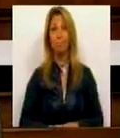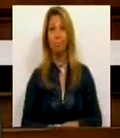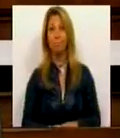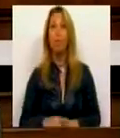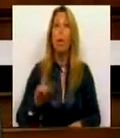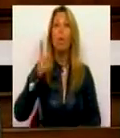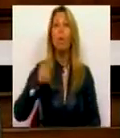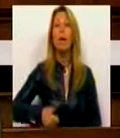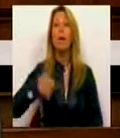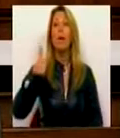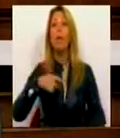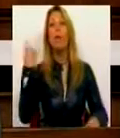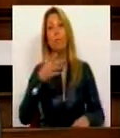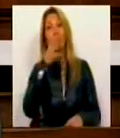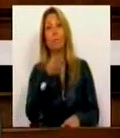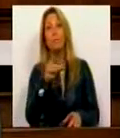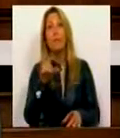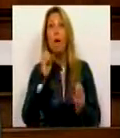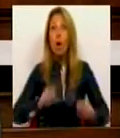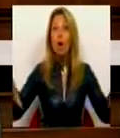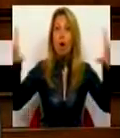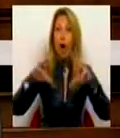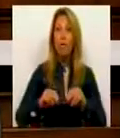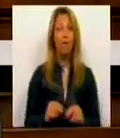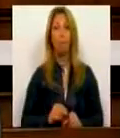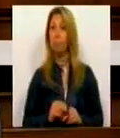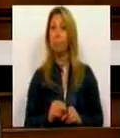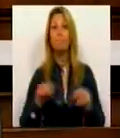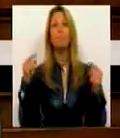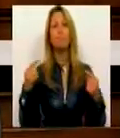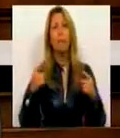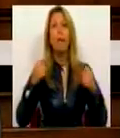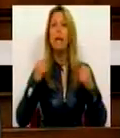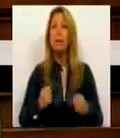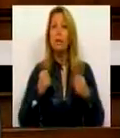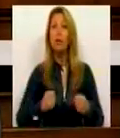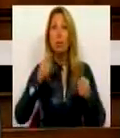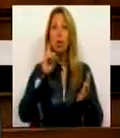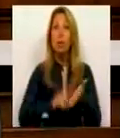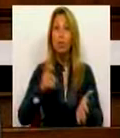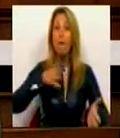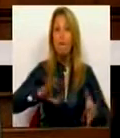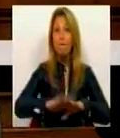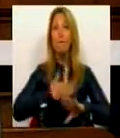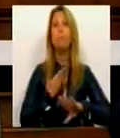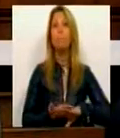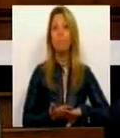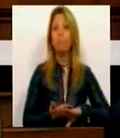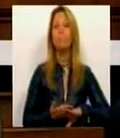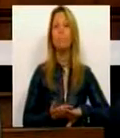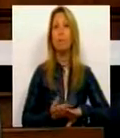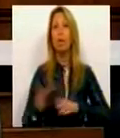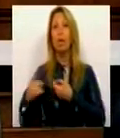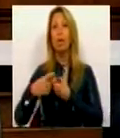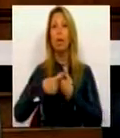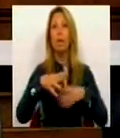bom também que tivéssemos noção que não foi sequer nova, a insistência dos Estados Unidos no reforço dos Estados-membros